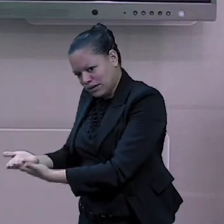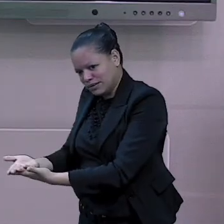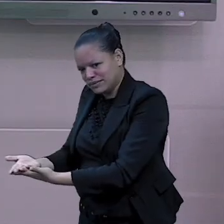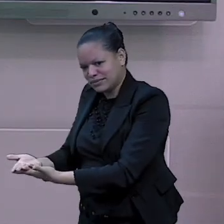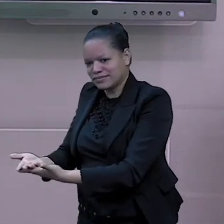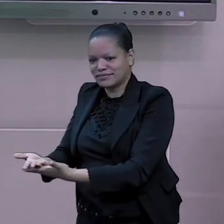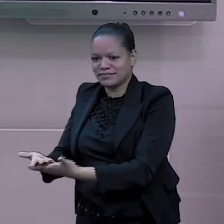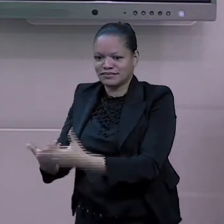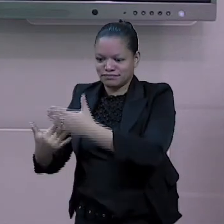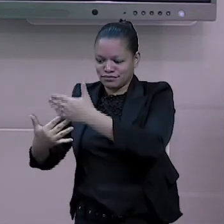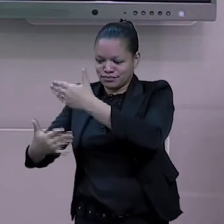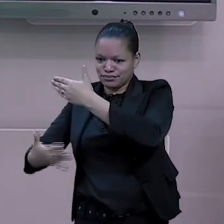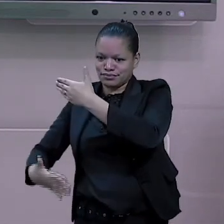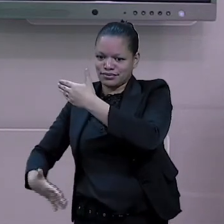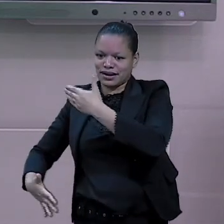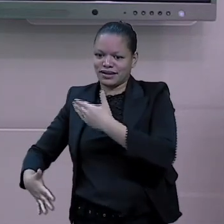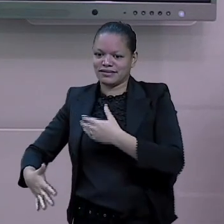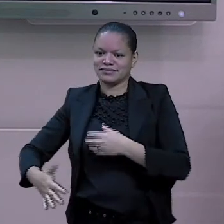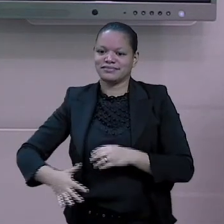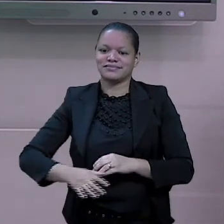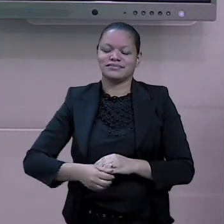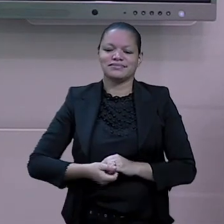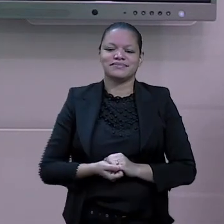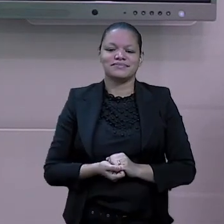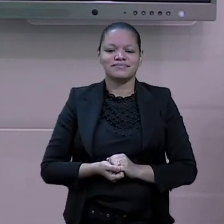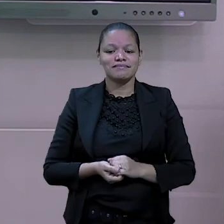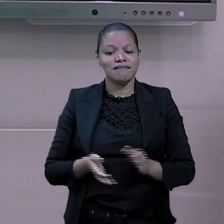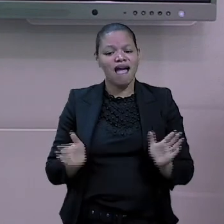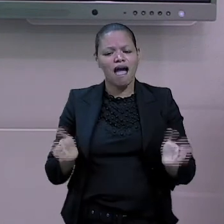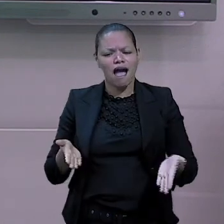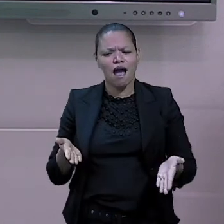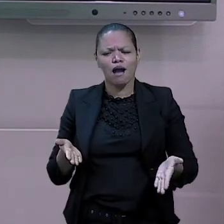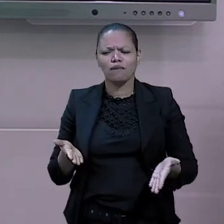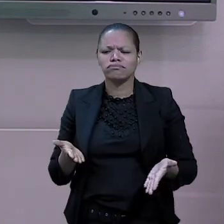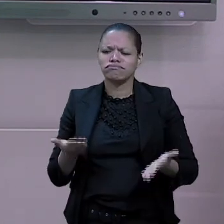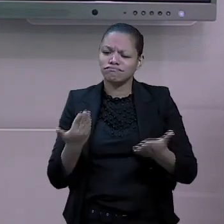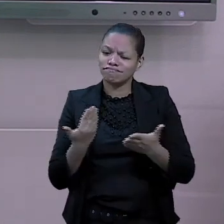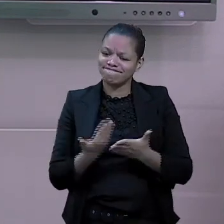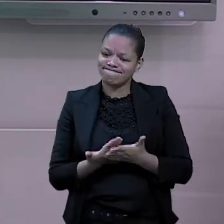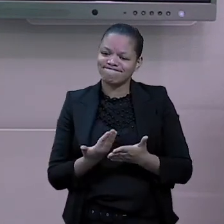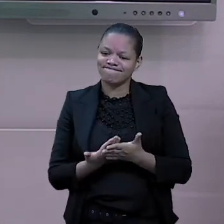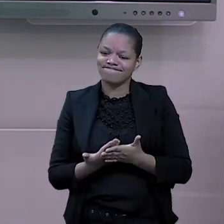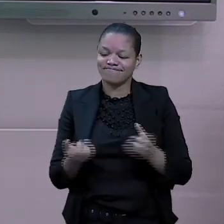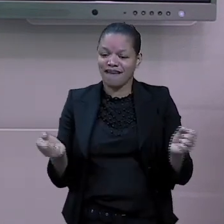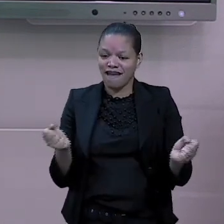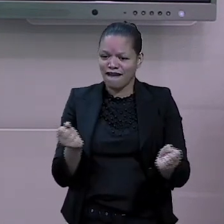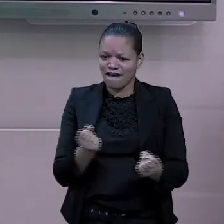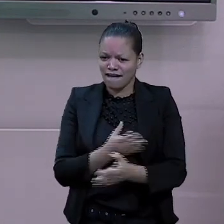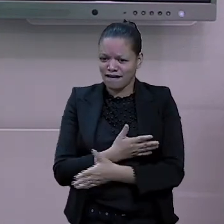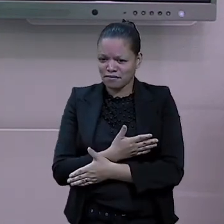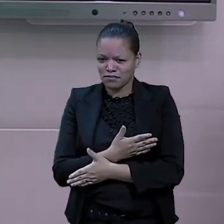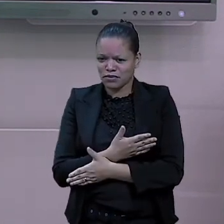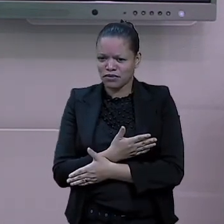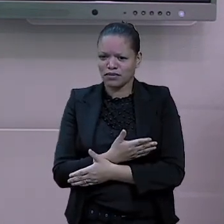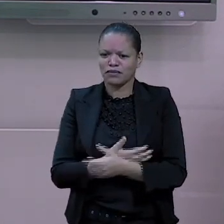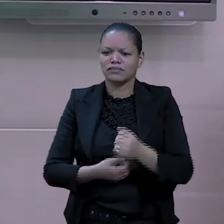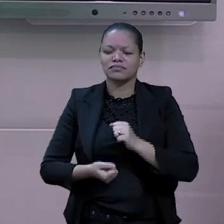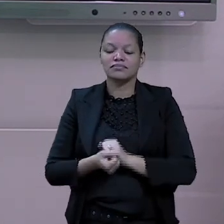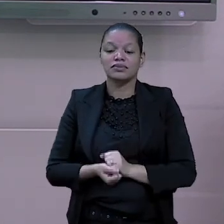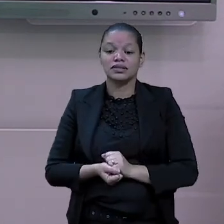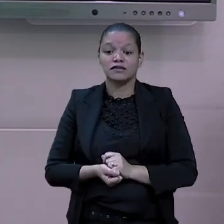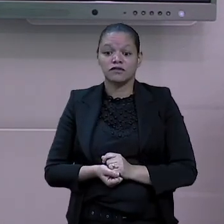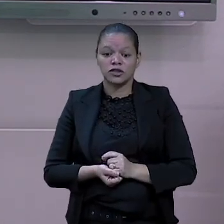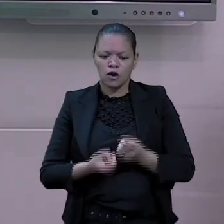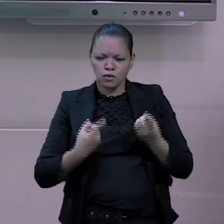no buraco. Bom, a nossa aula, gente, vai ficando por aqui. Mas eu quero aqui deixar um desafio